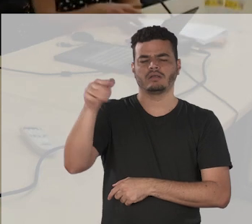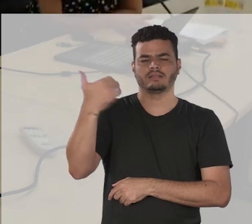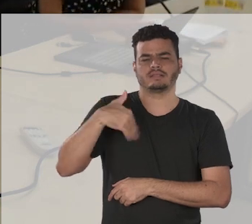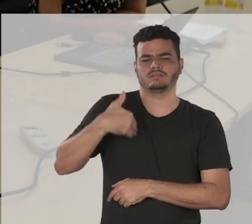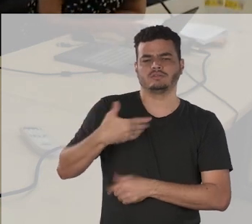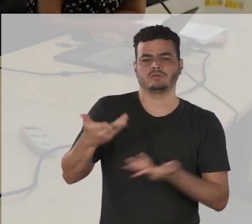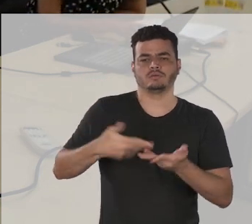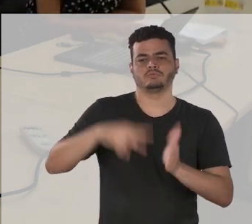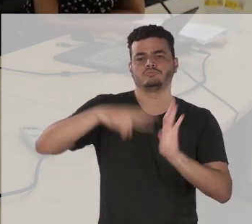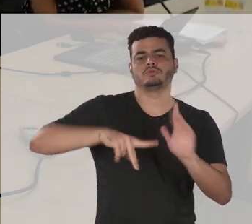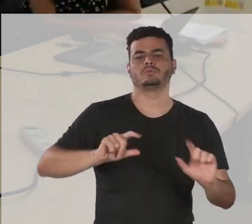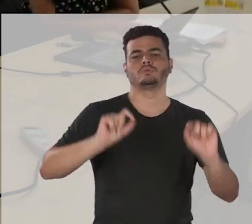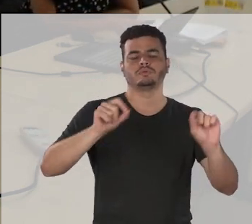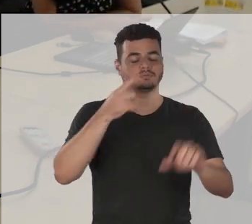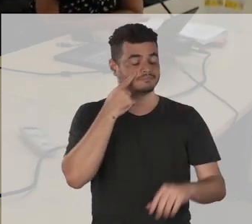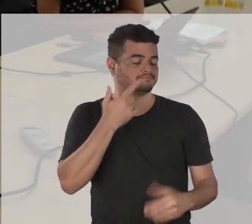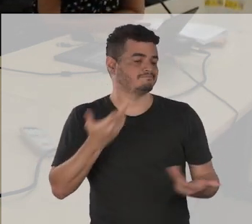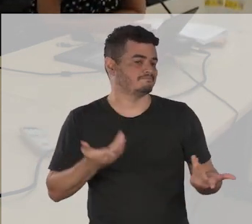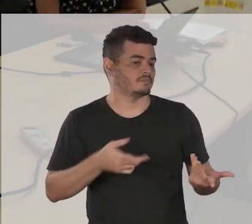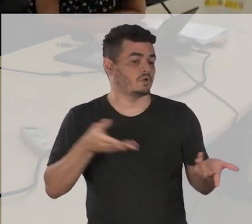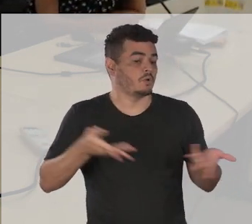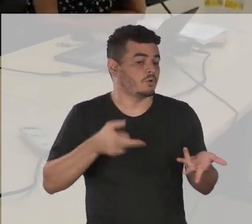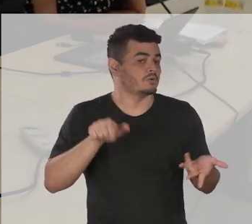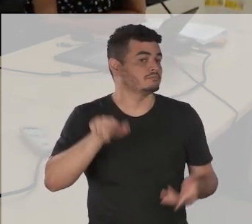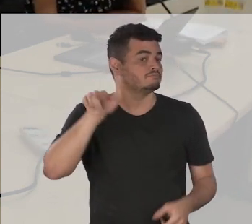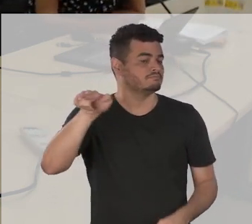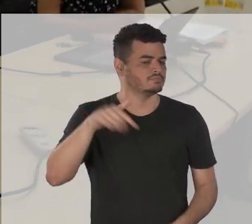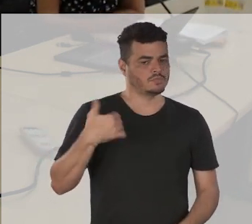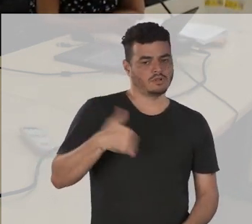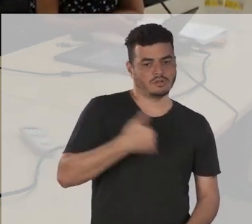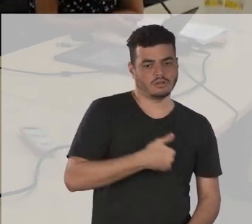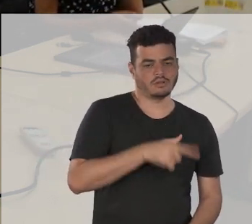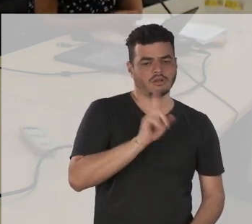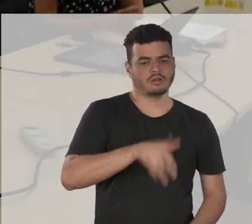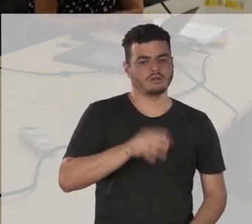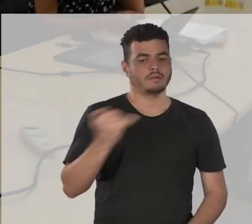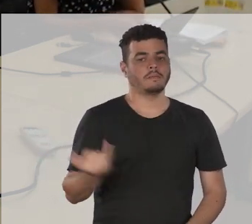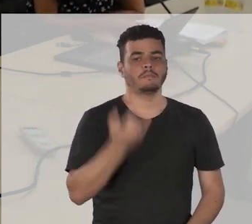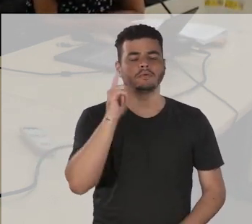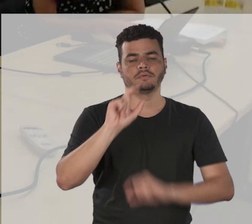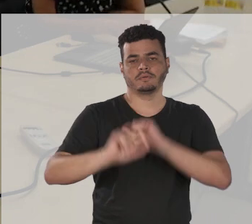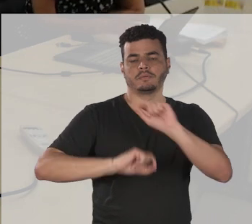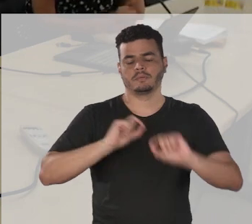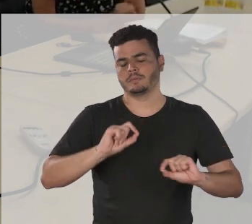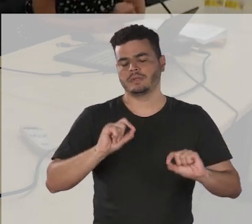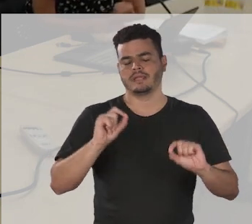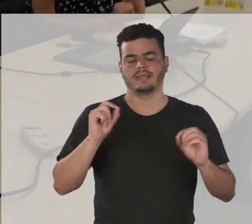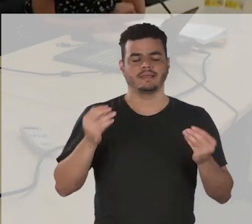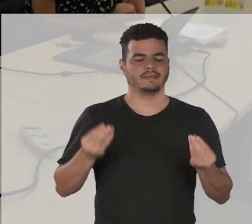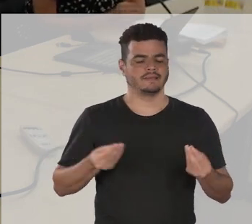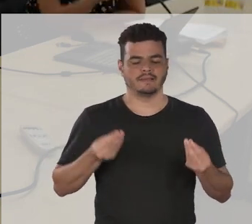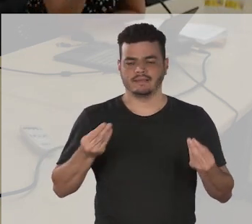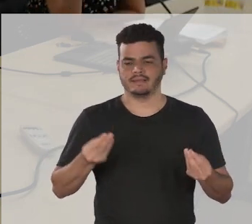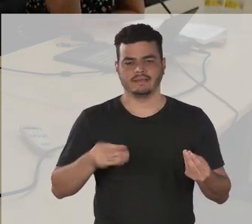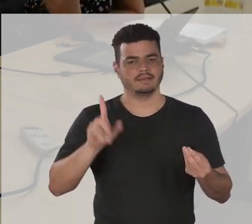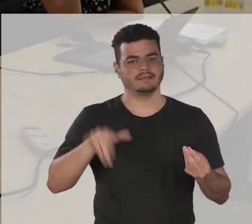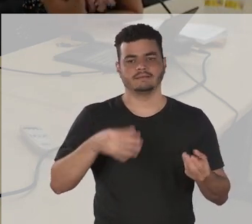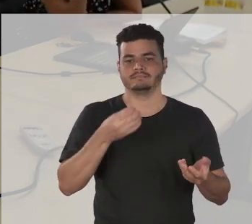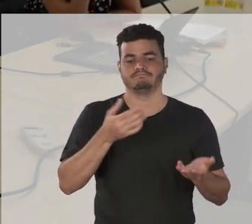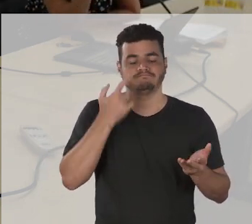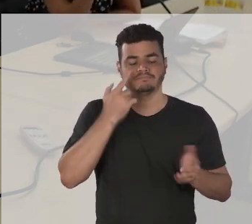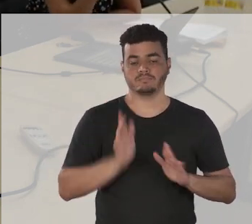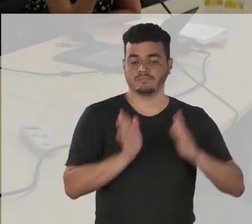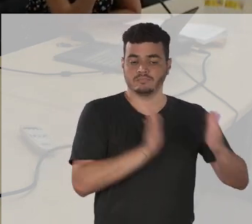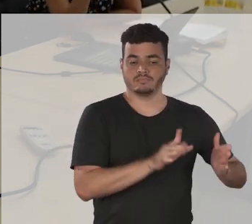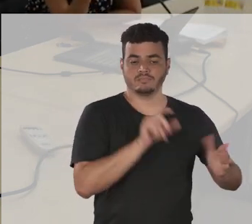vigor? Uma das mais importantes é a mencionada no Plano Nacional de Leituras, que, bom, por